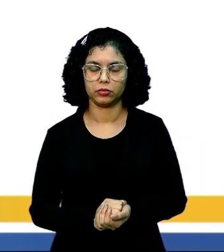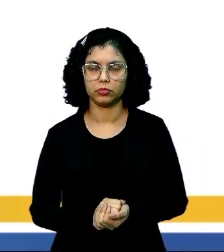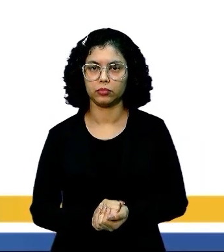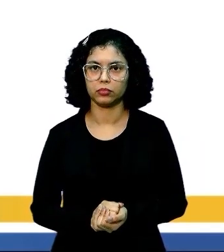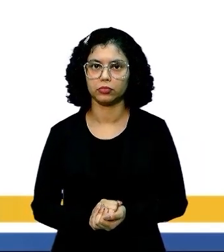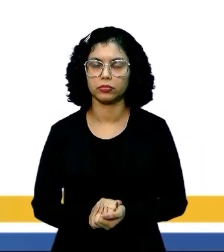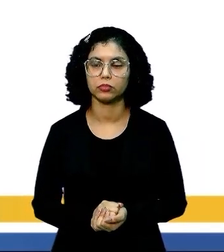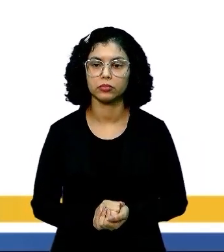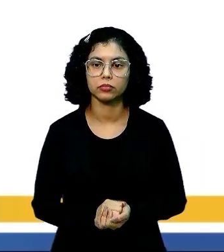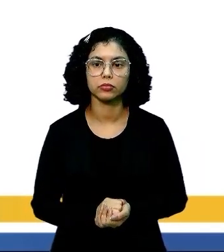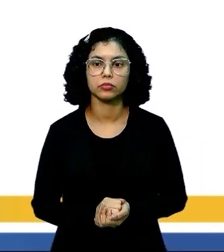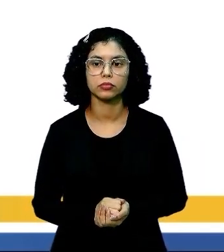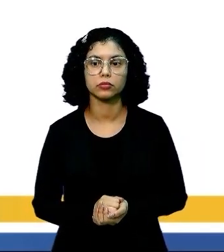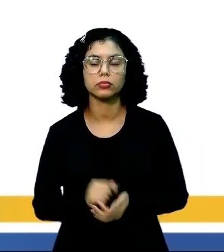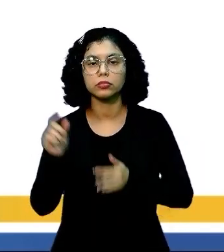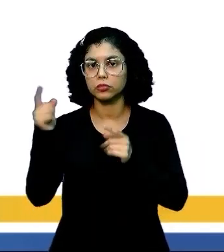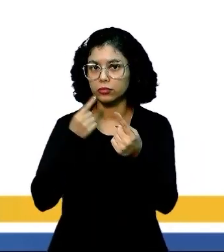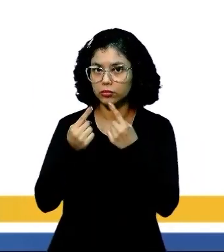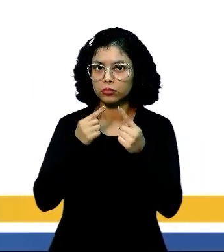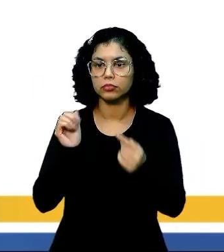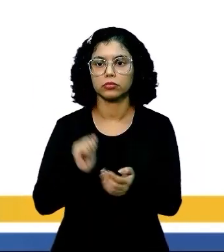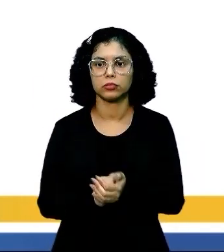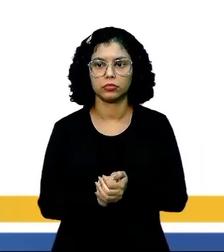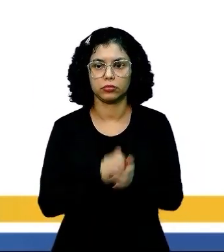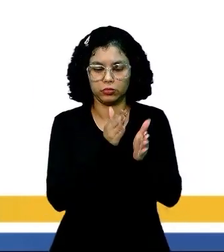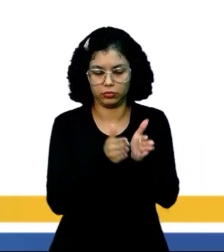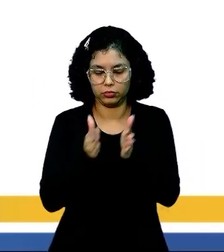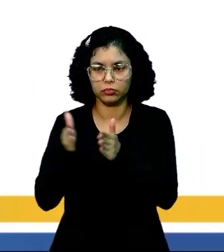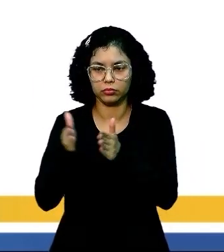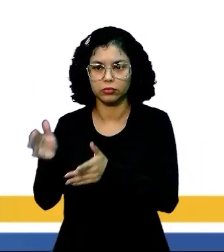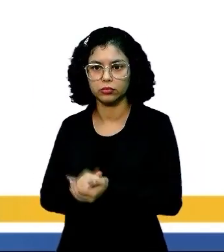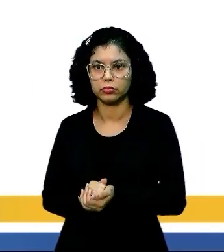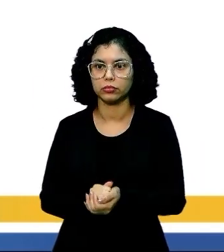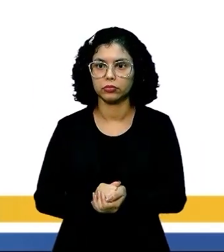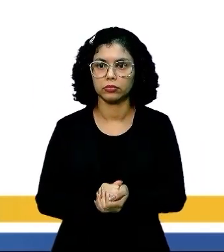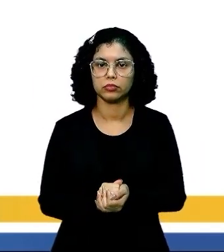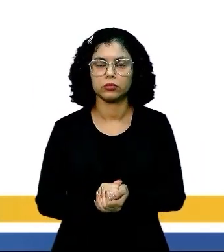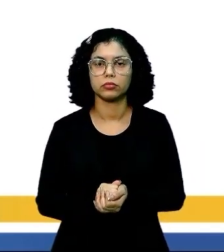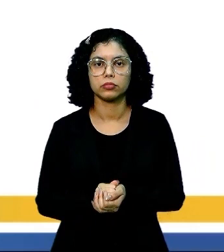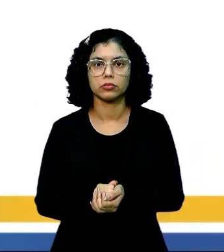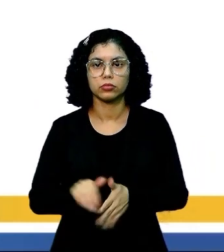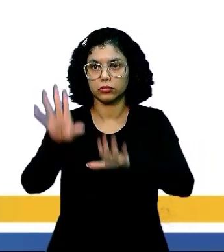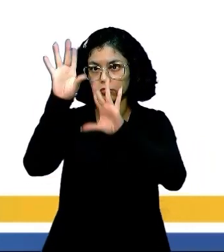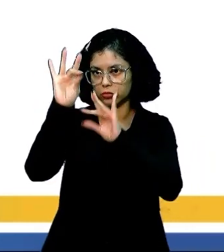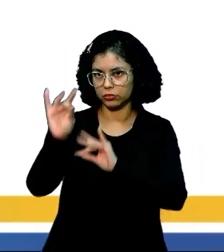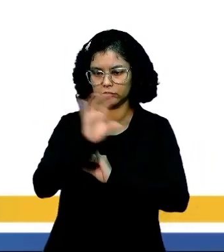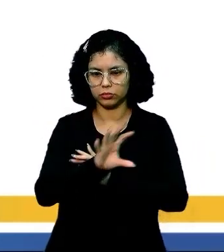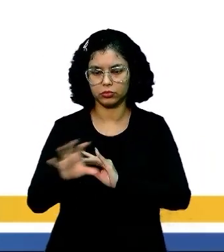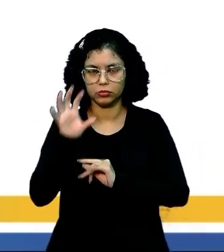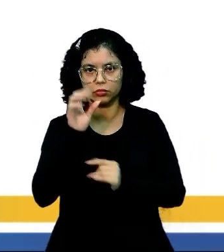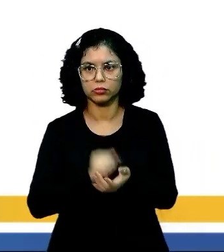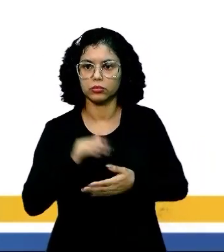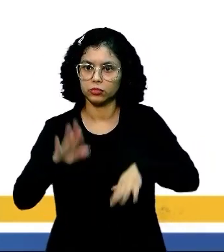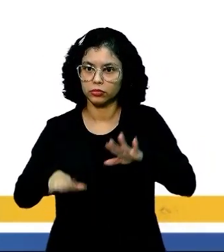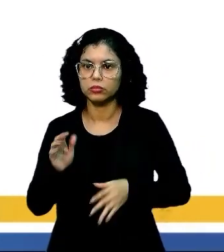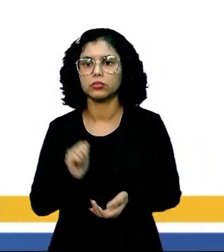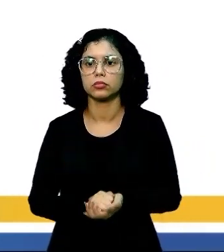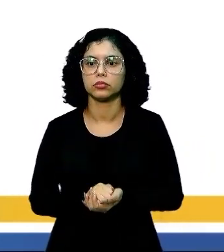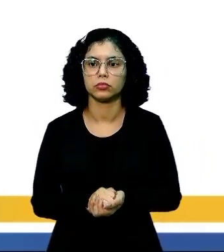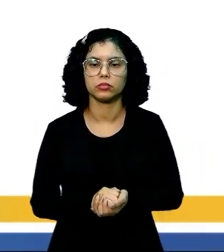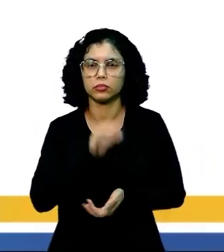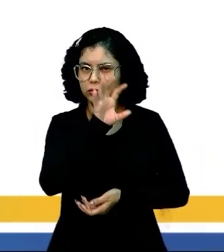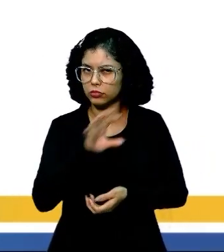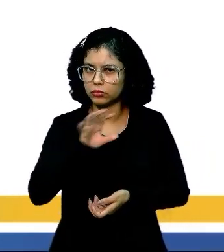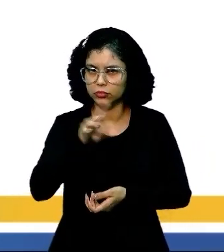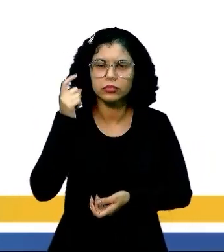Ou seja, é o diálogo do texto, é a relação entre as partes. Elaborar esquemas, né? Às vezes funciona muito ali, né, um